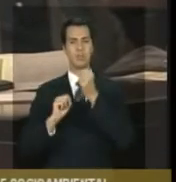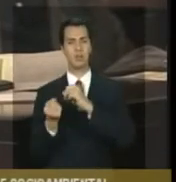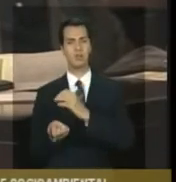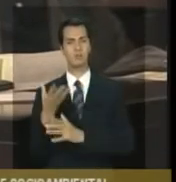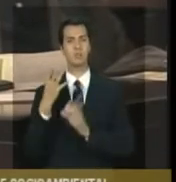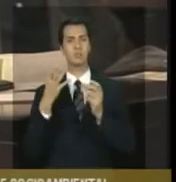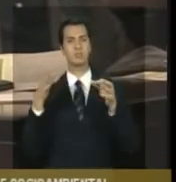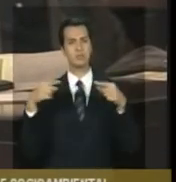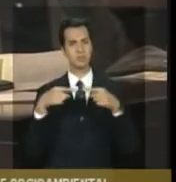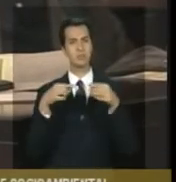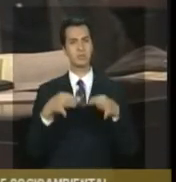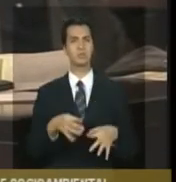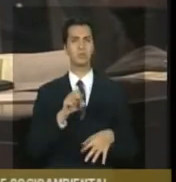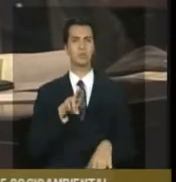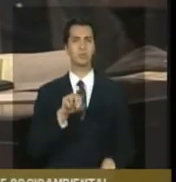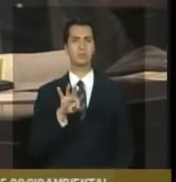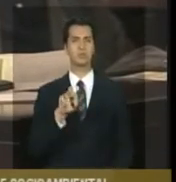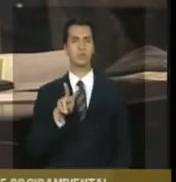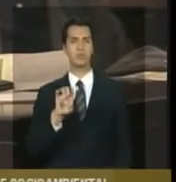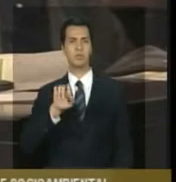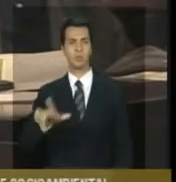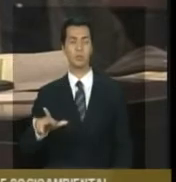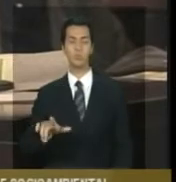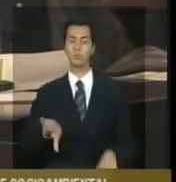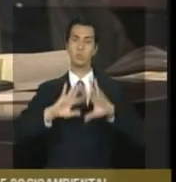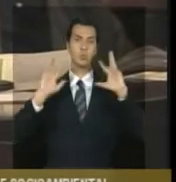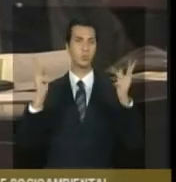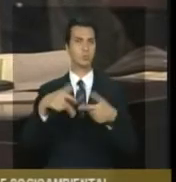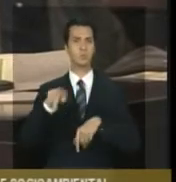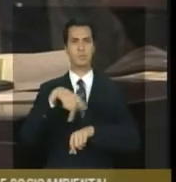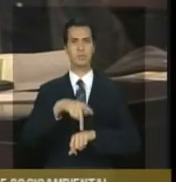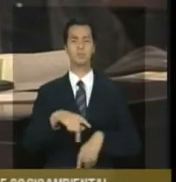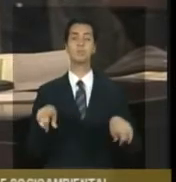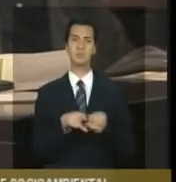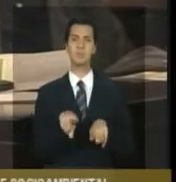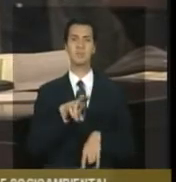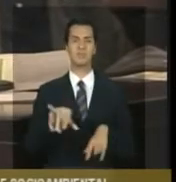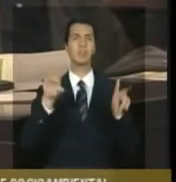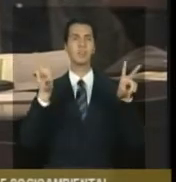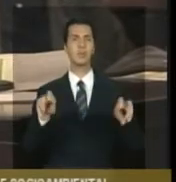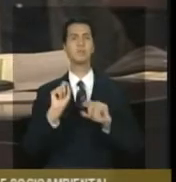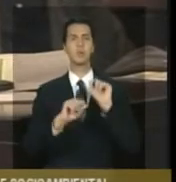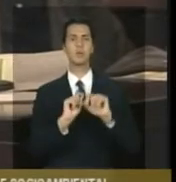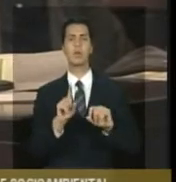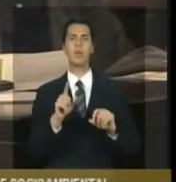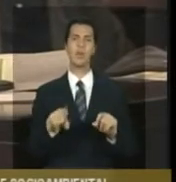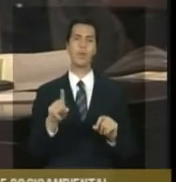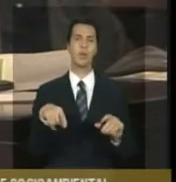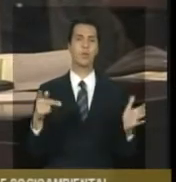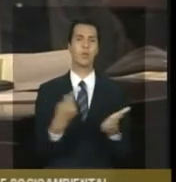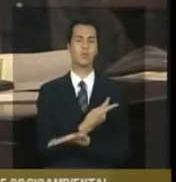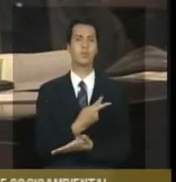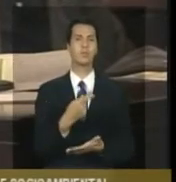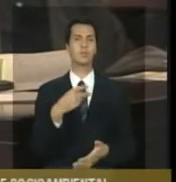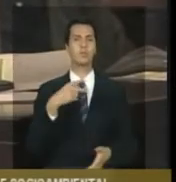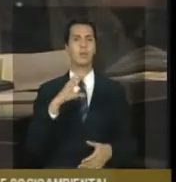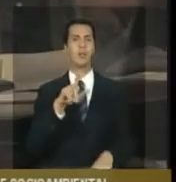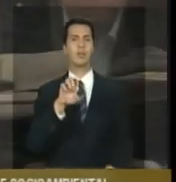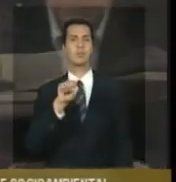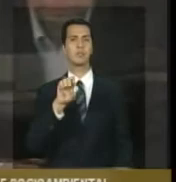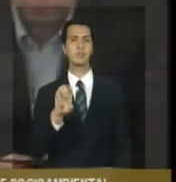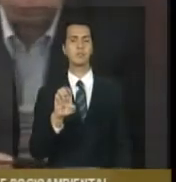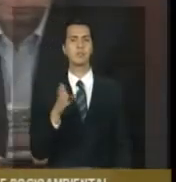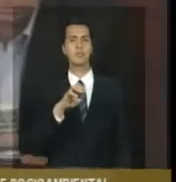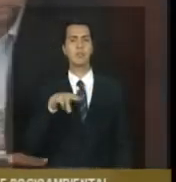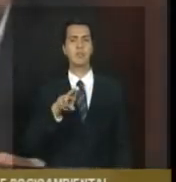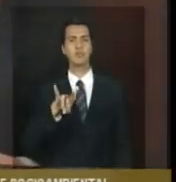todos. Para todos. Vai entrar no jogo o debate sobre empobrecimento da classe média nos grandes países